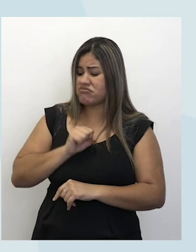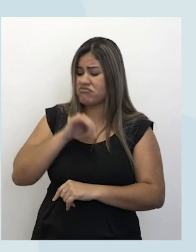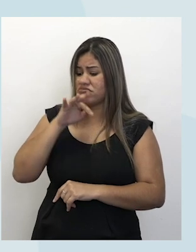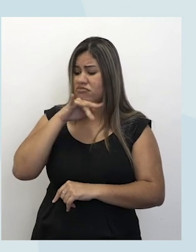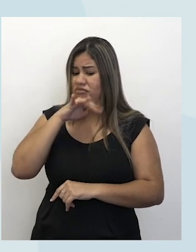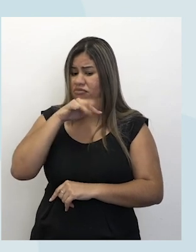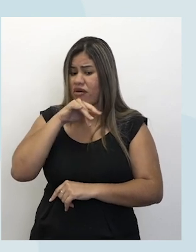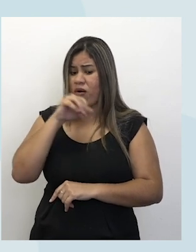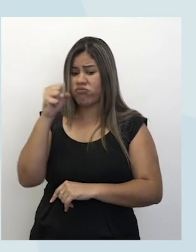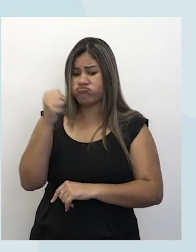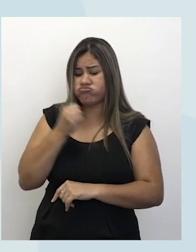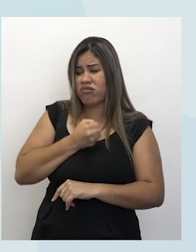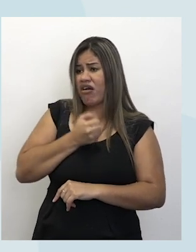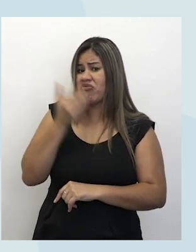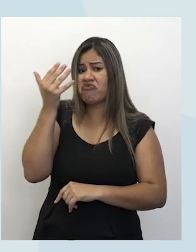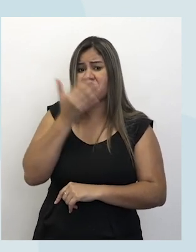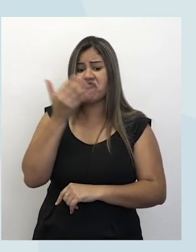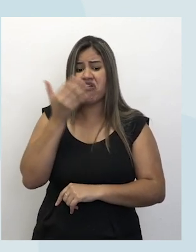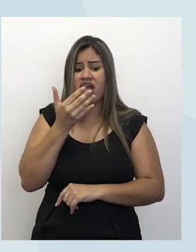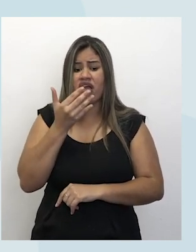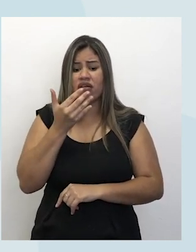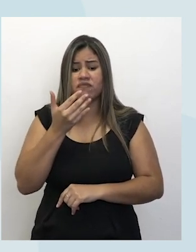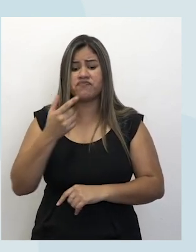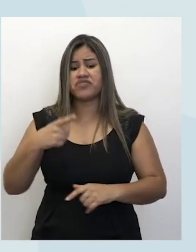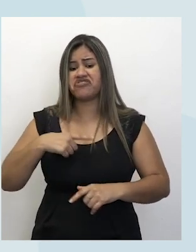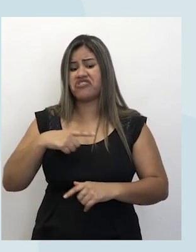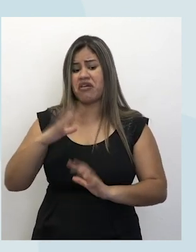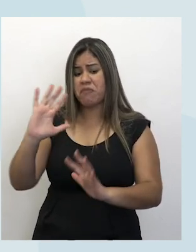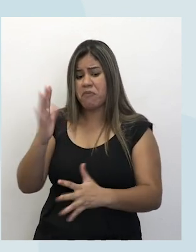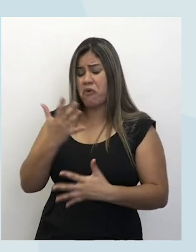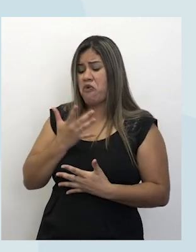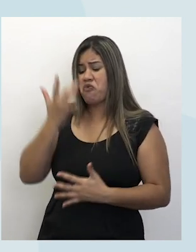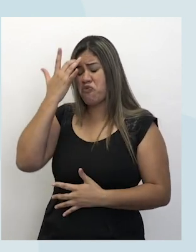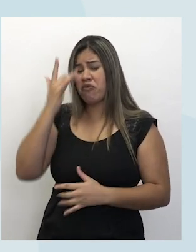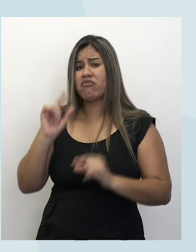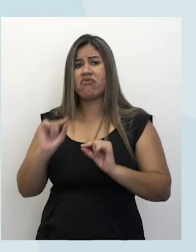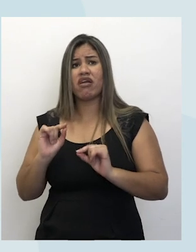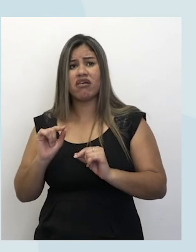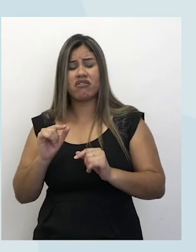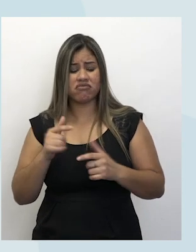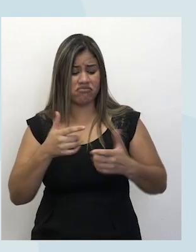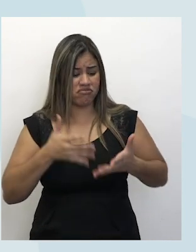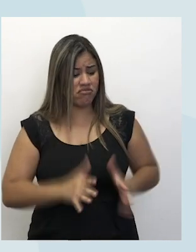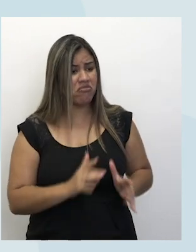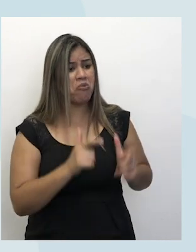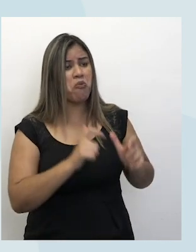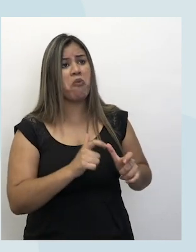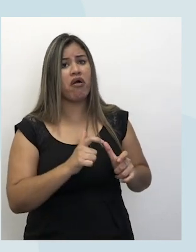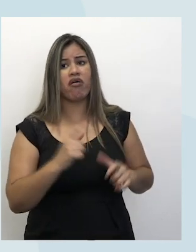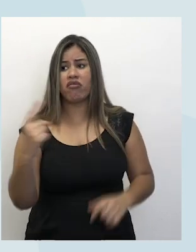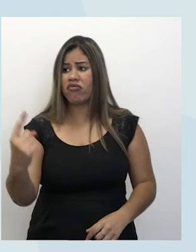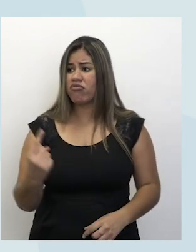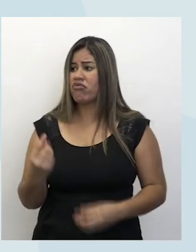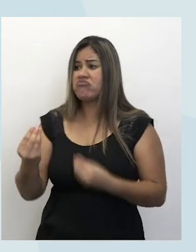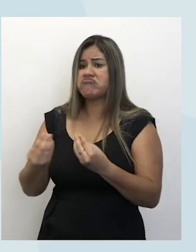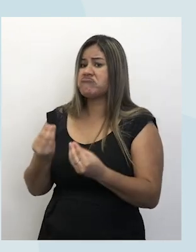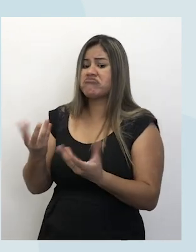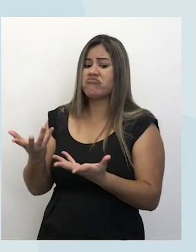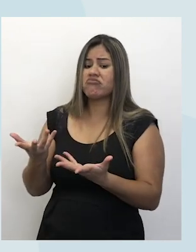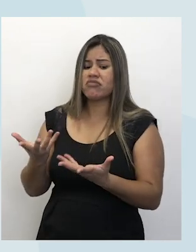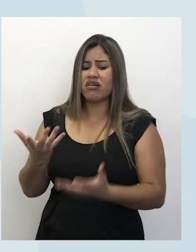vê que dias há que na alma me tem posto um não sei que que nasce não sei onde vem não sei como